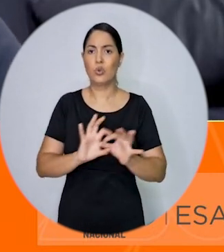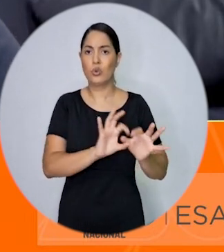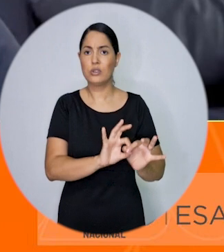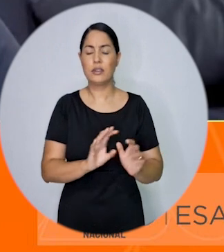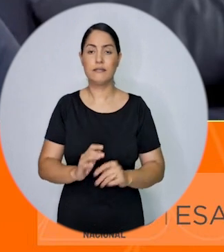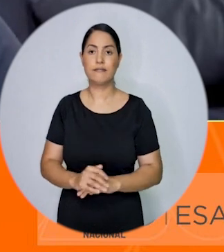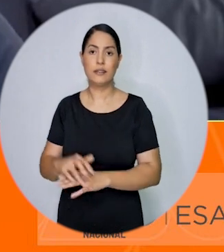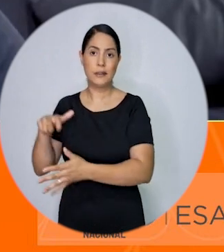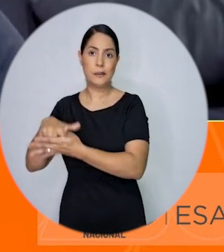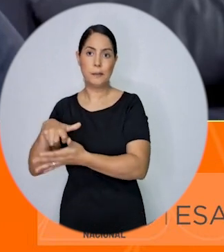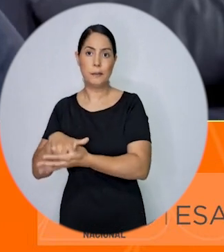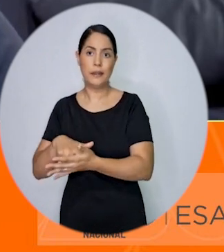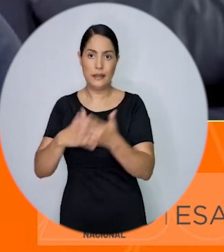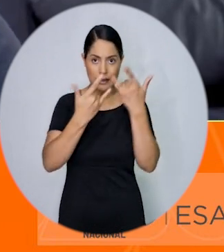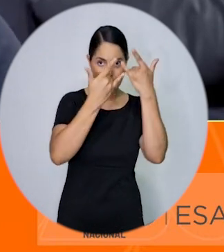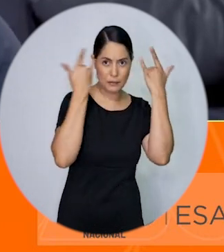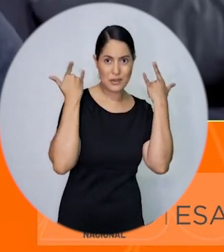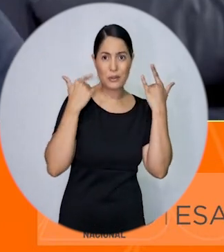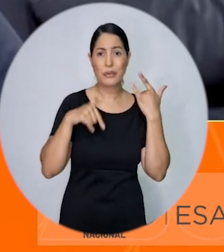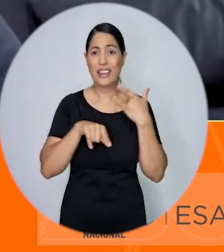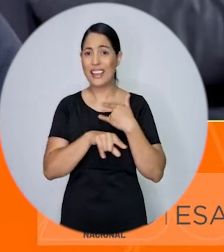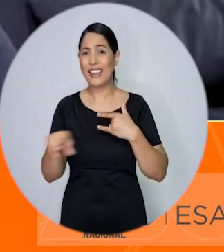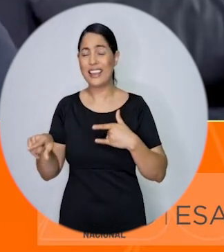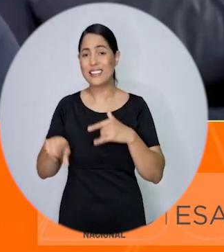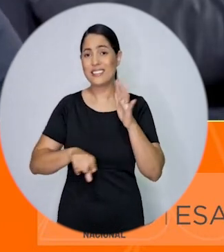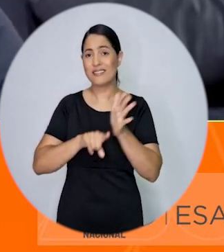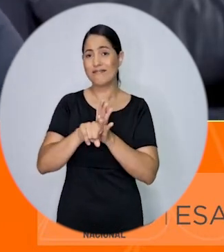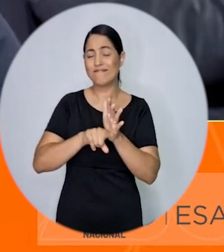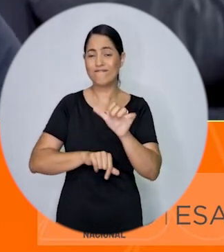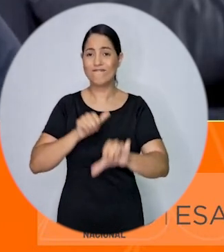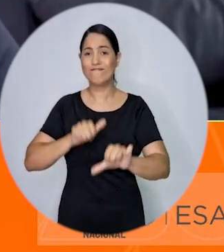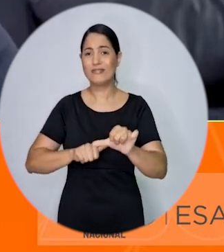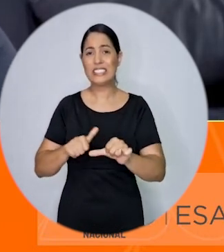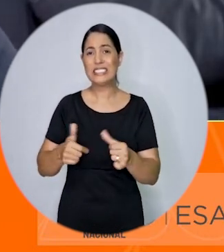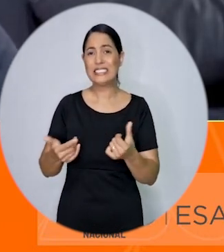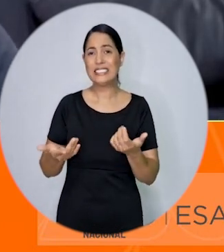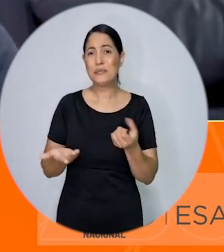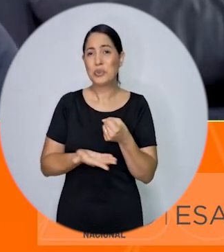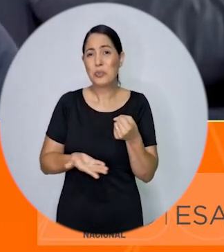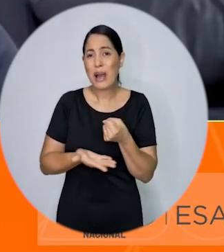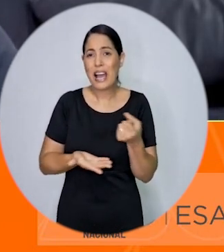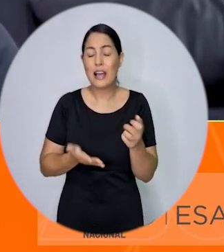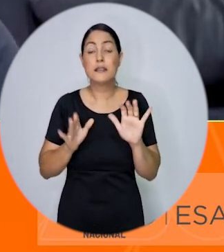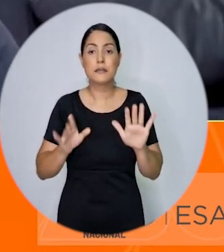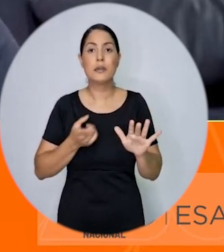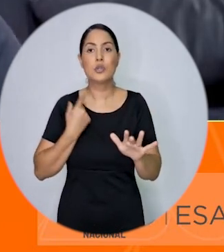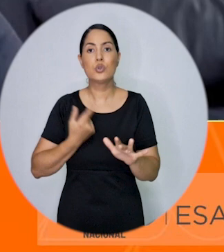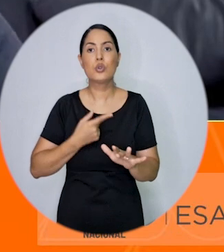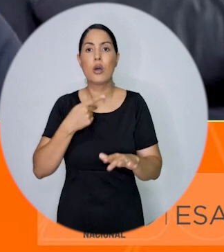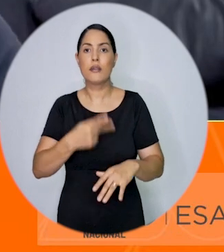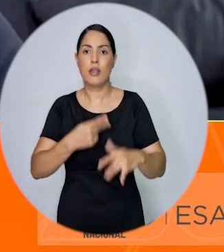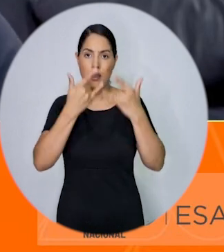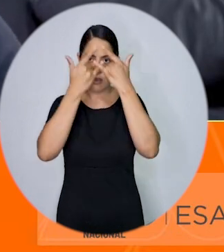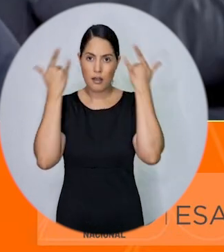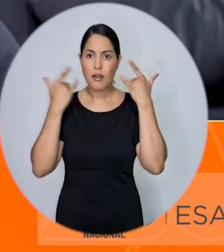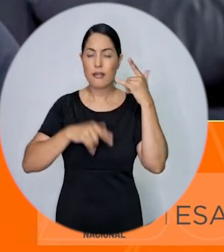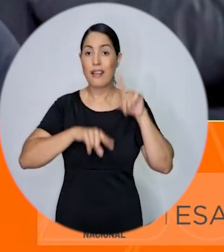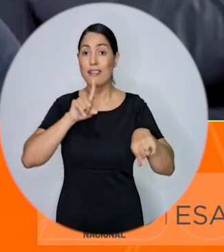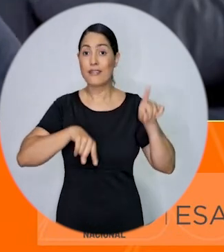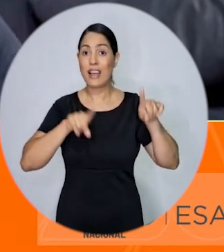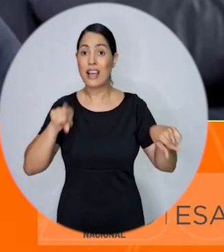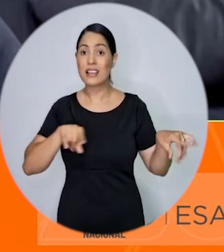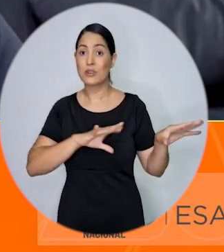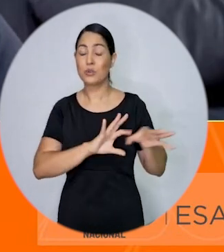e capitalismo, porque essa análise seria rasa e superficial, porque mesmo dentro do regime capitalista, nós temos